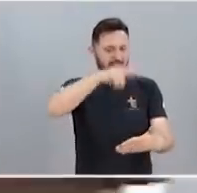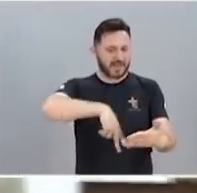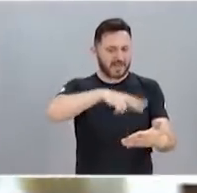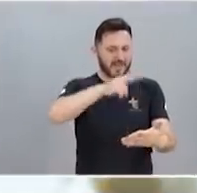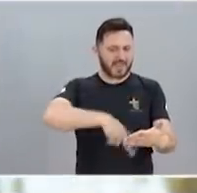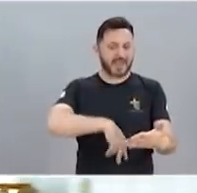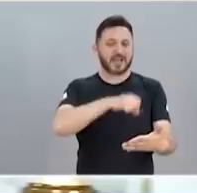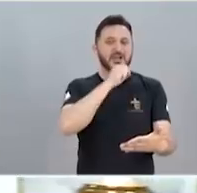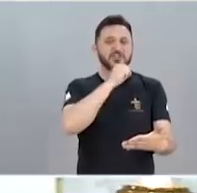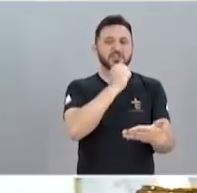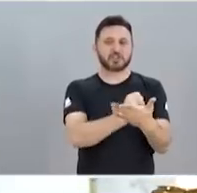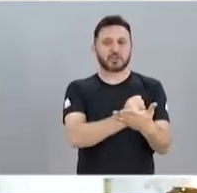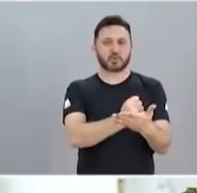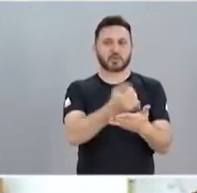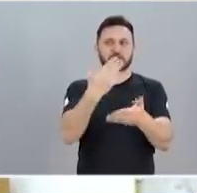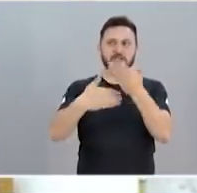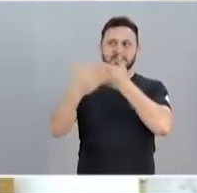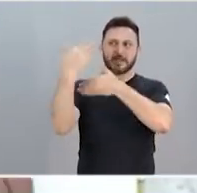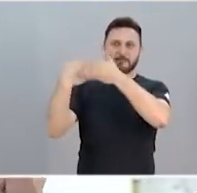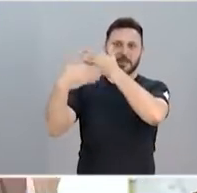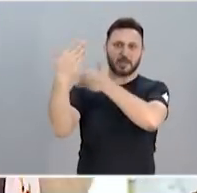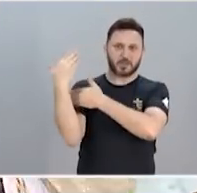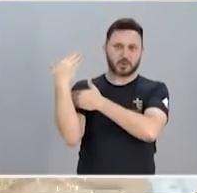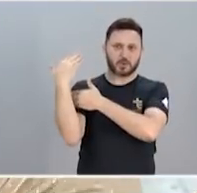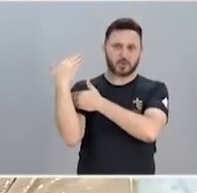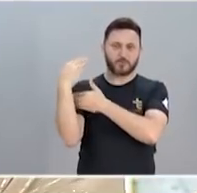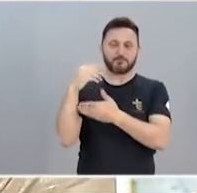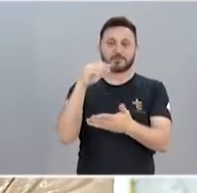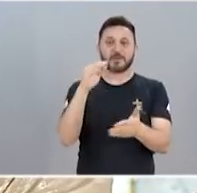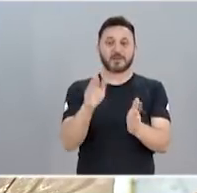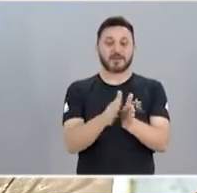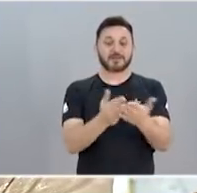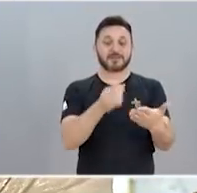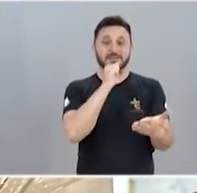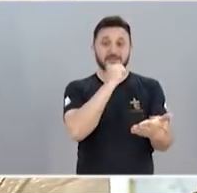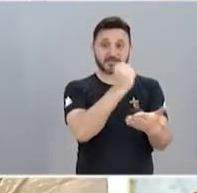rosto do Deus que Jesus revelou no Antigo Testamento.